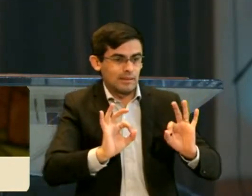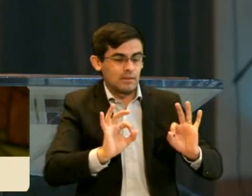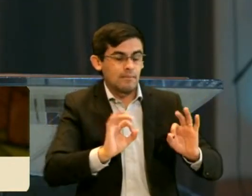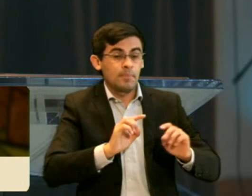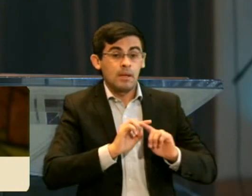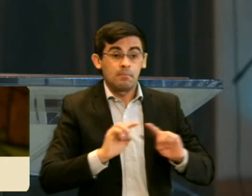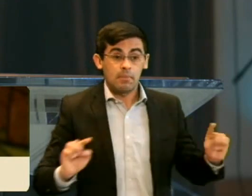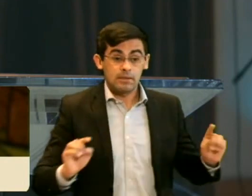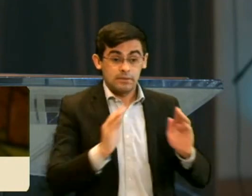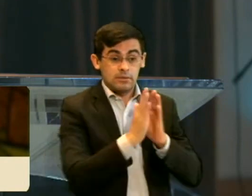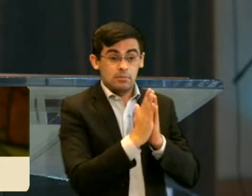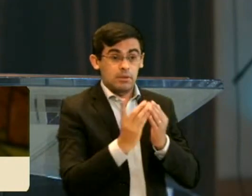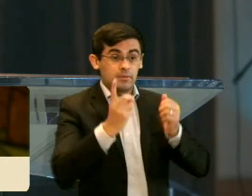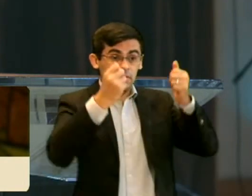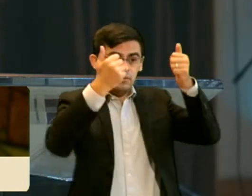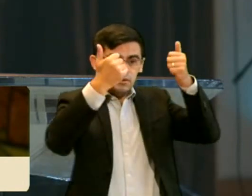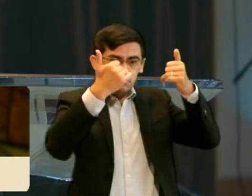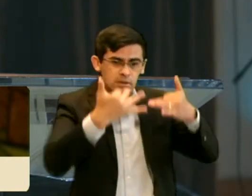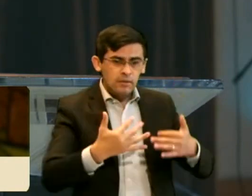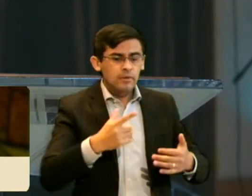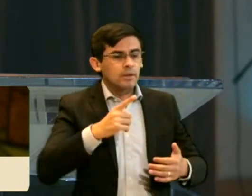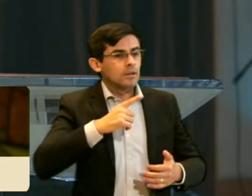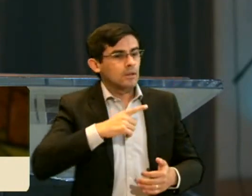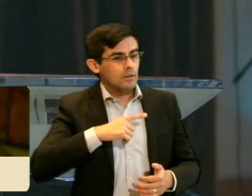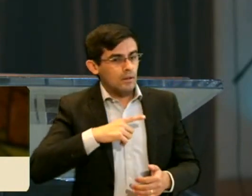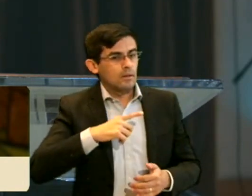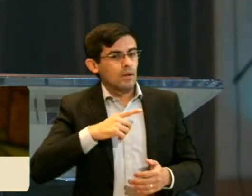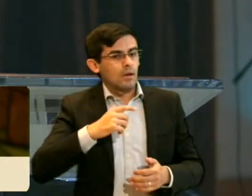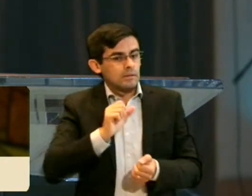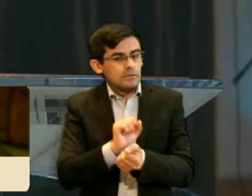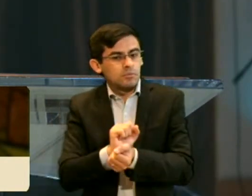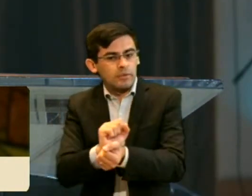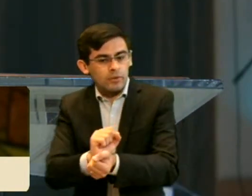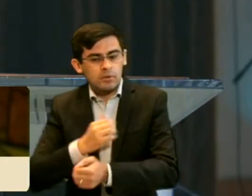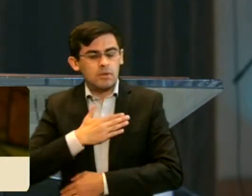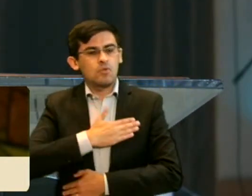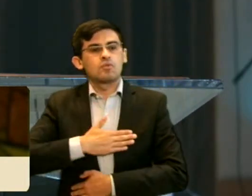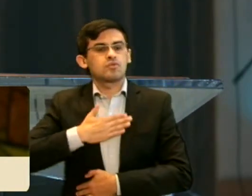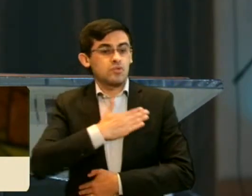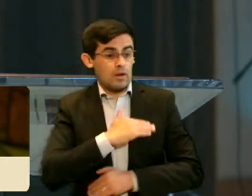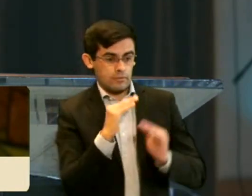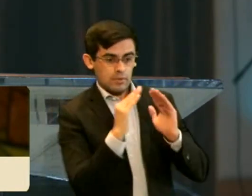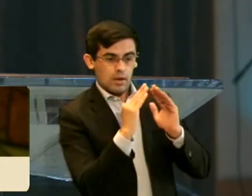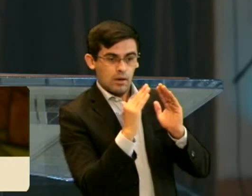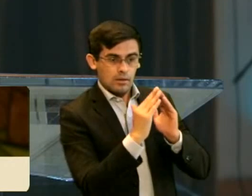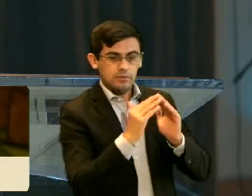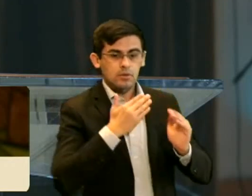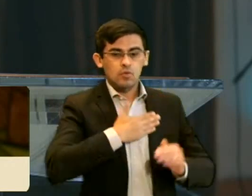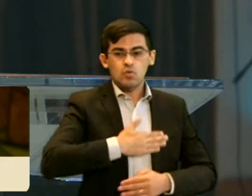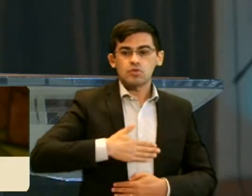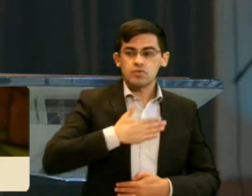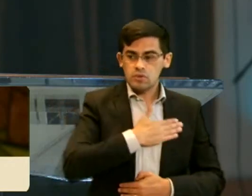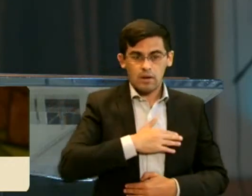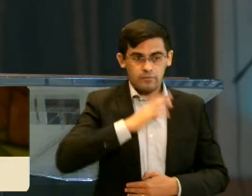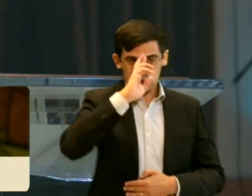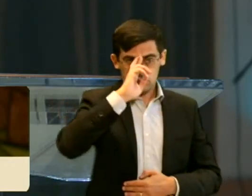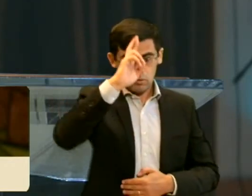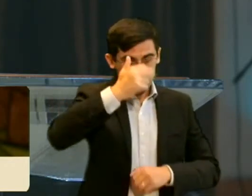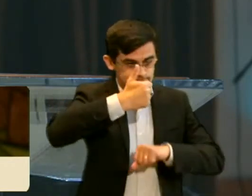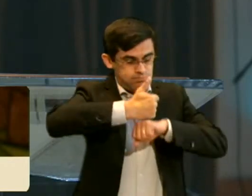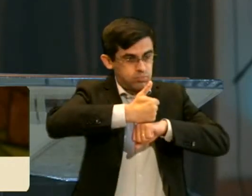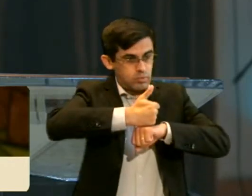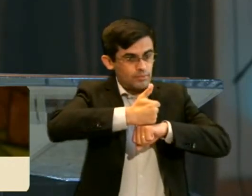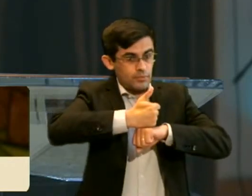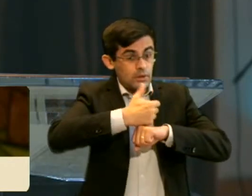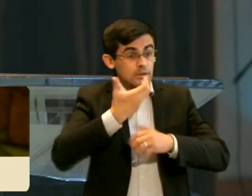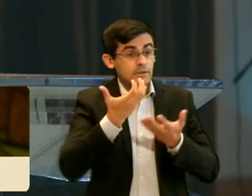Mas a Bíblia diz que tinham aqueles escravos que gostavam da casa, gostavam do seu senhor, de tal maneira que